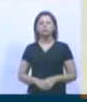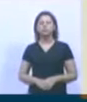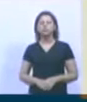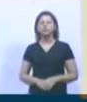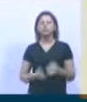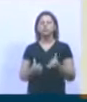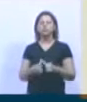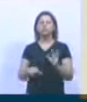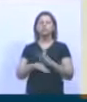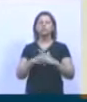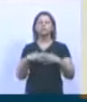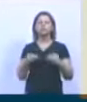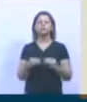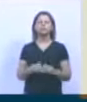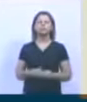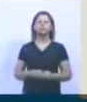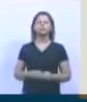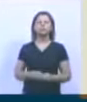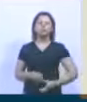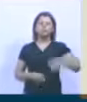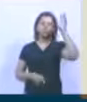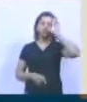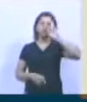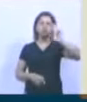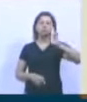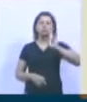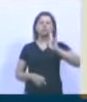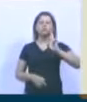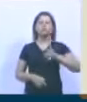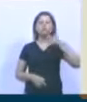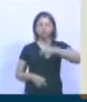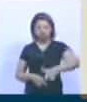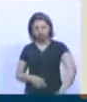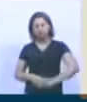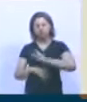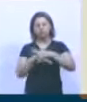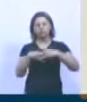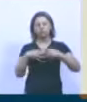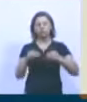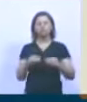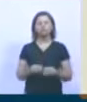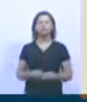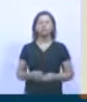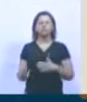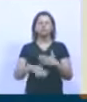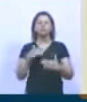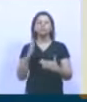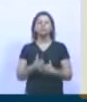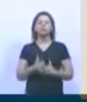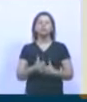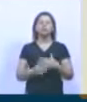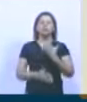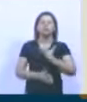esteve curando, e o Senhor vai continuar curando de todos esses